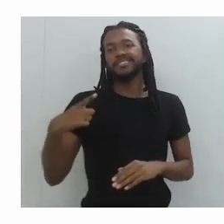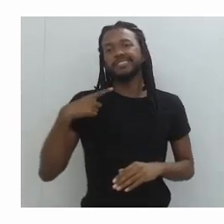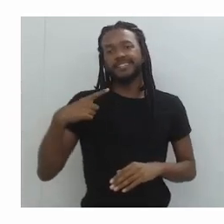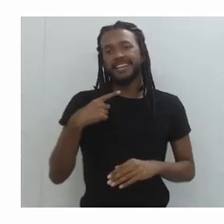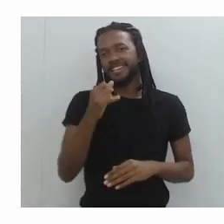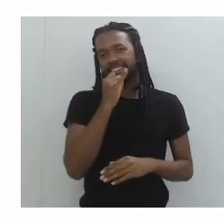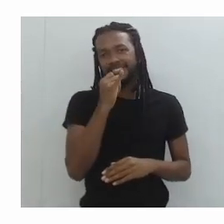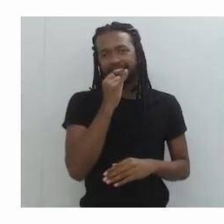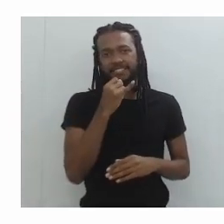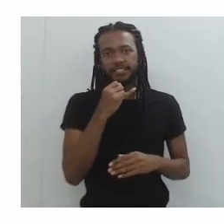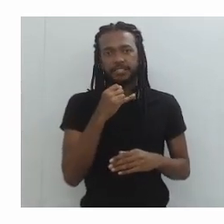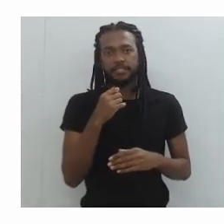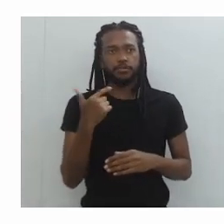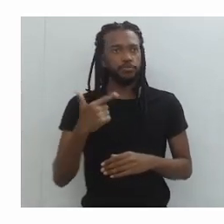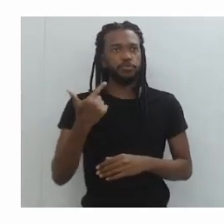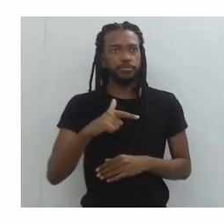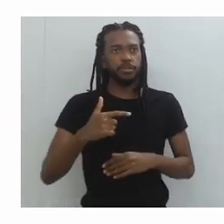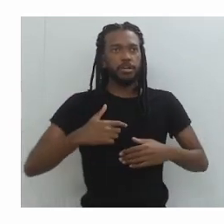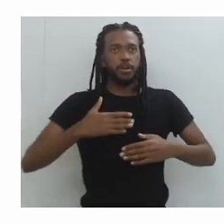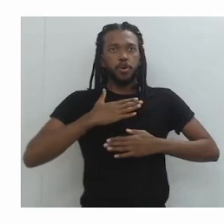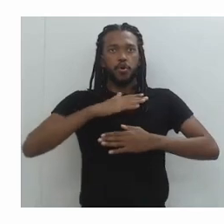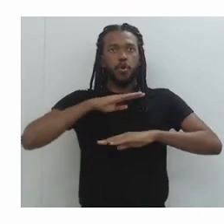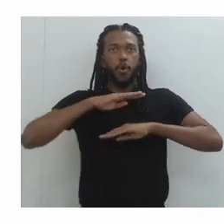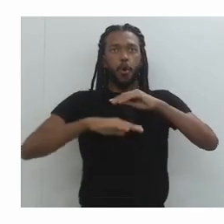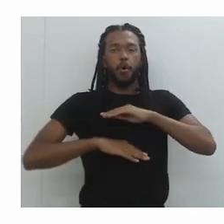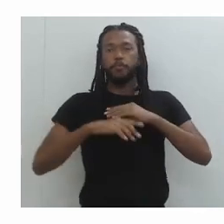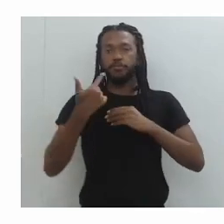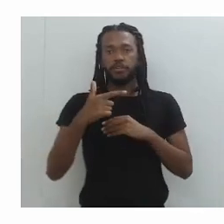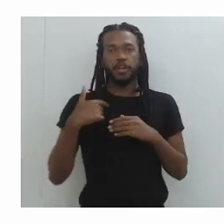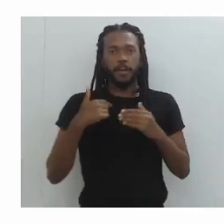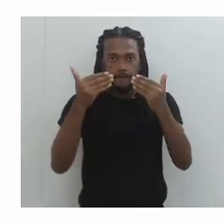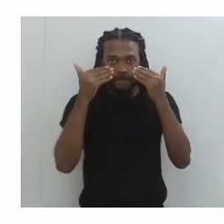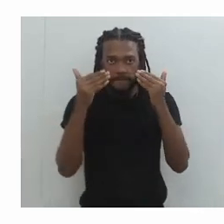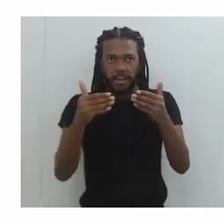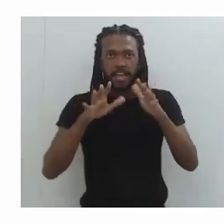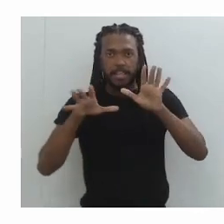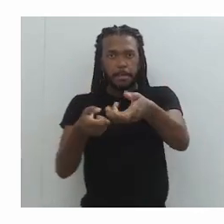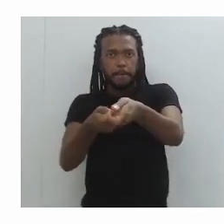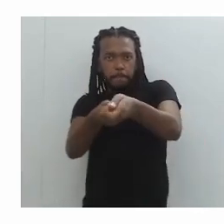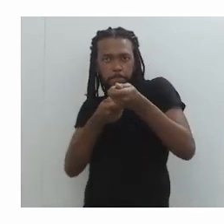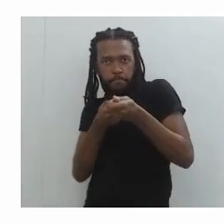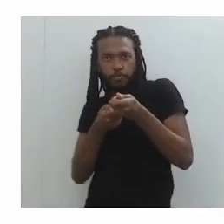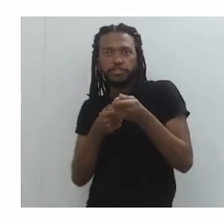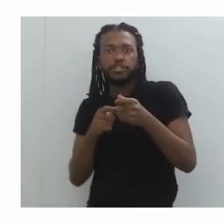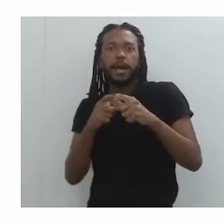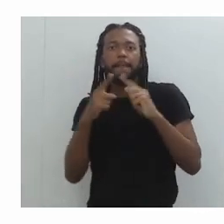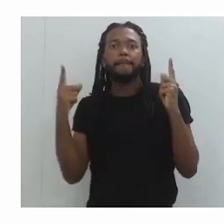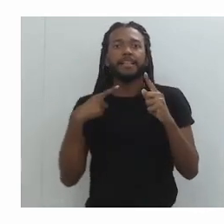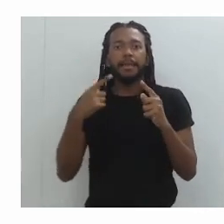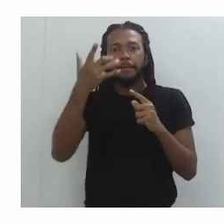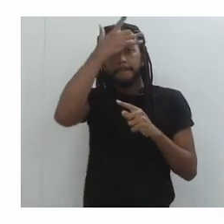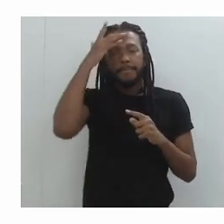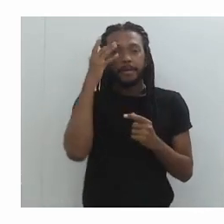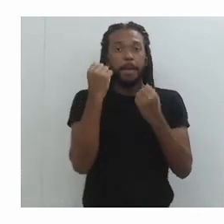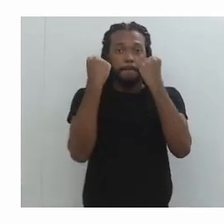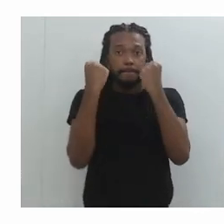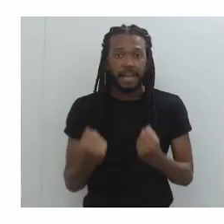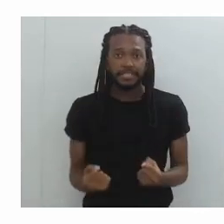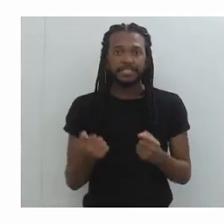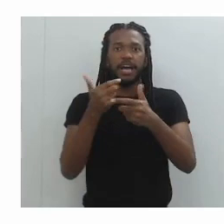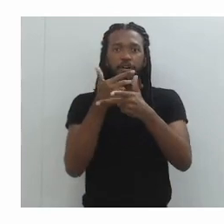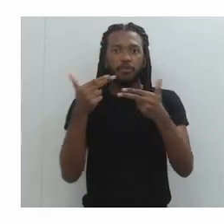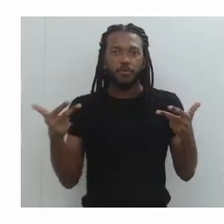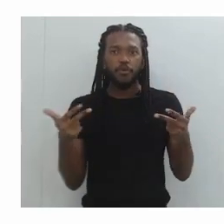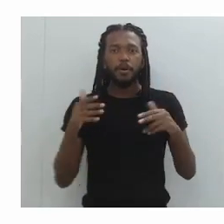ser tão. Tem tanto corpo, eu coloco na frente para puxar, mas eu coloco os mais pesados, os